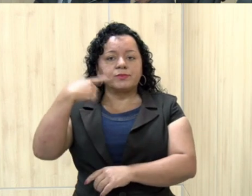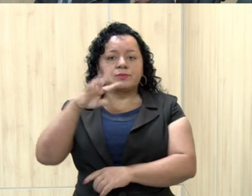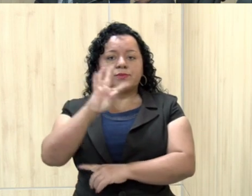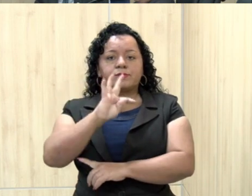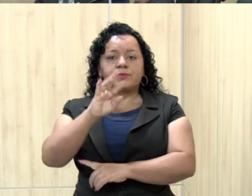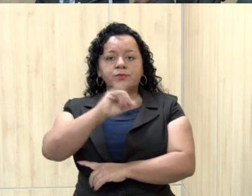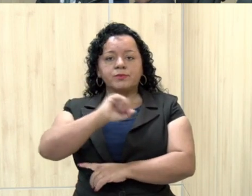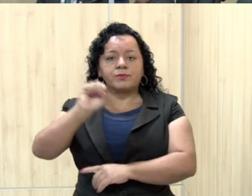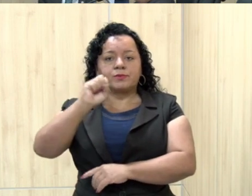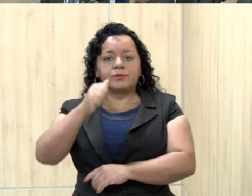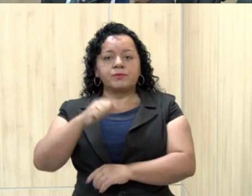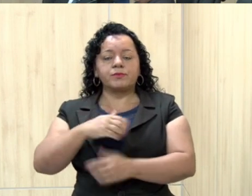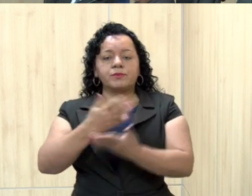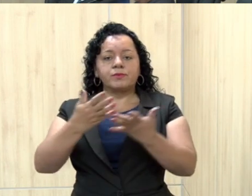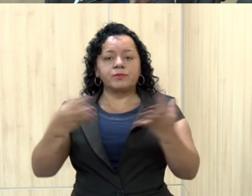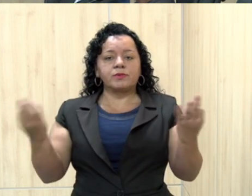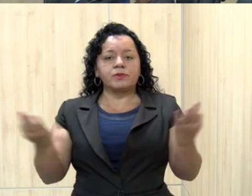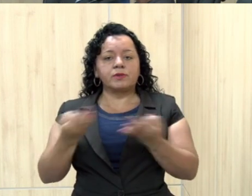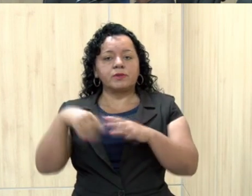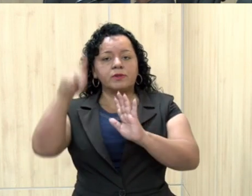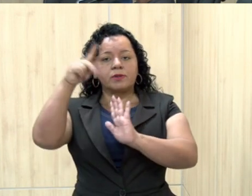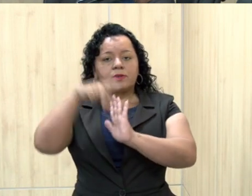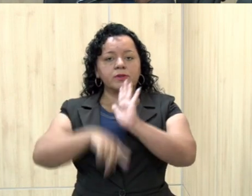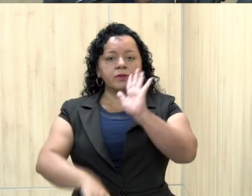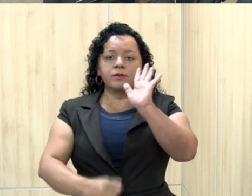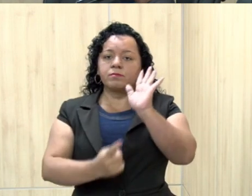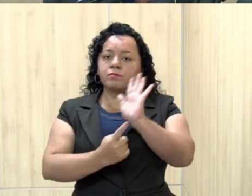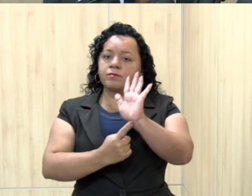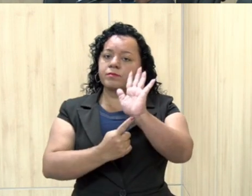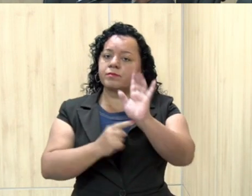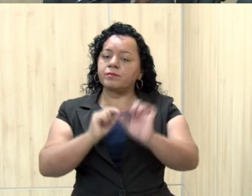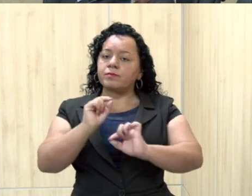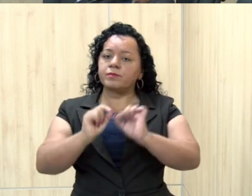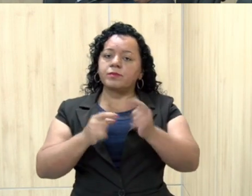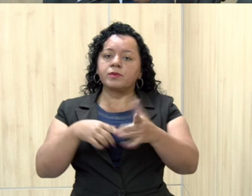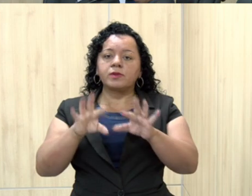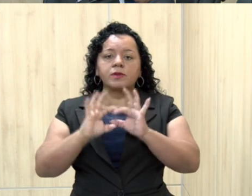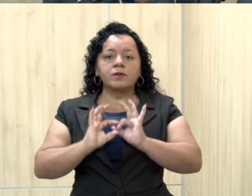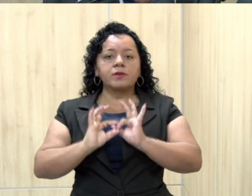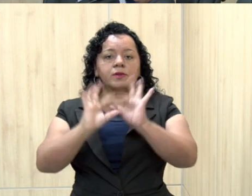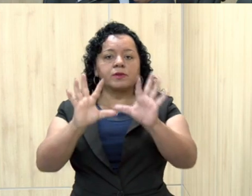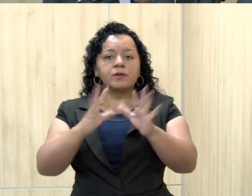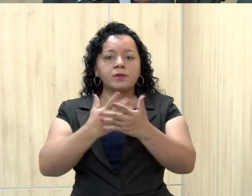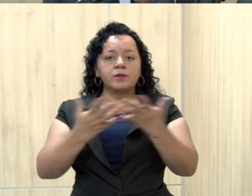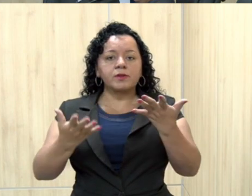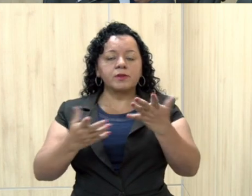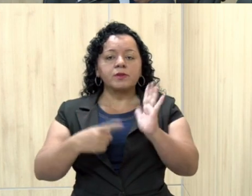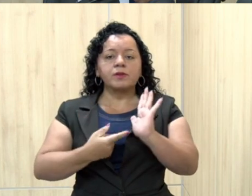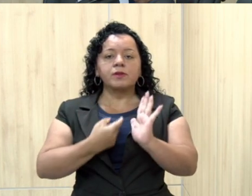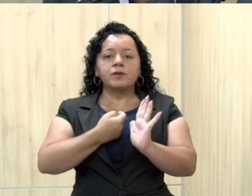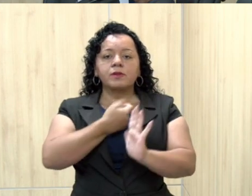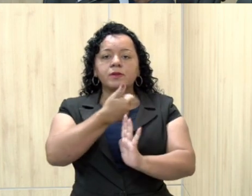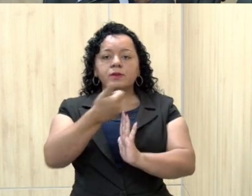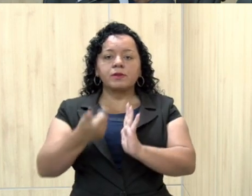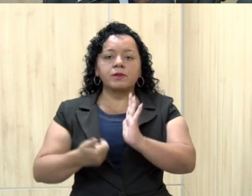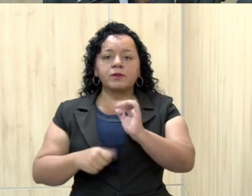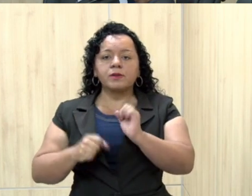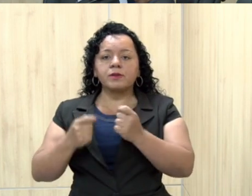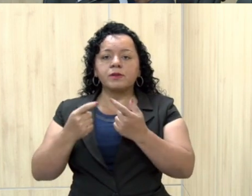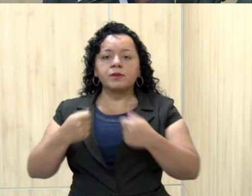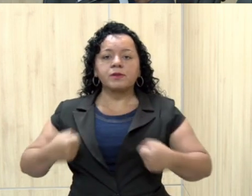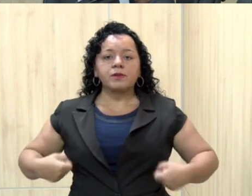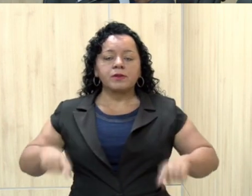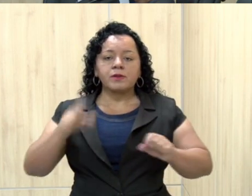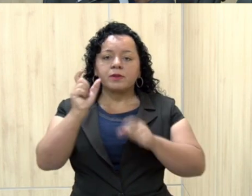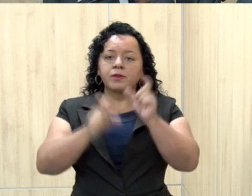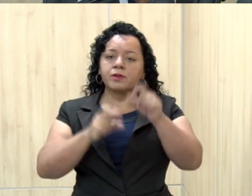excelente projeto apresentado permitindo que os consumidores rondonienses tenham